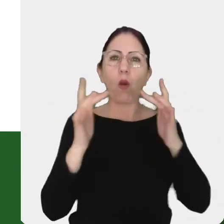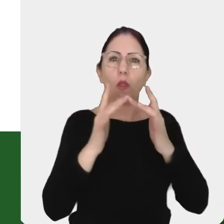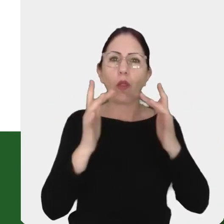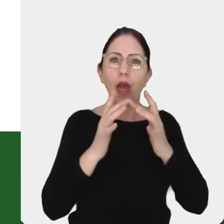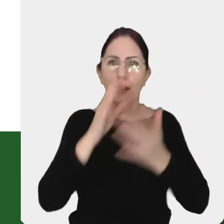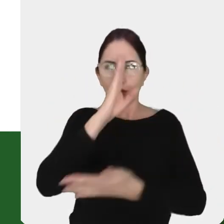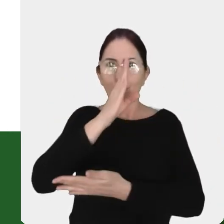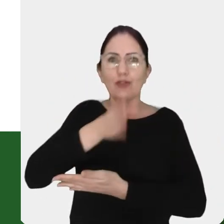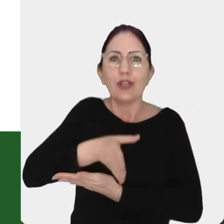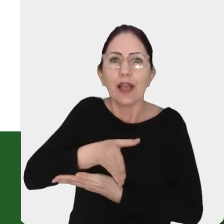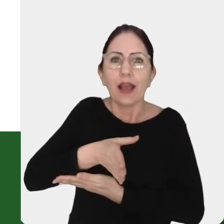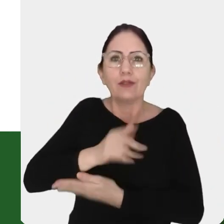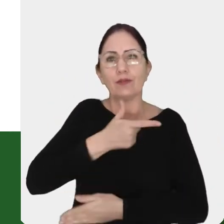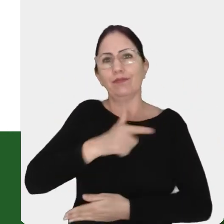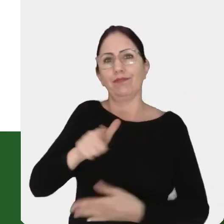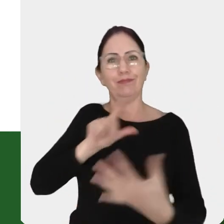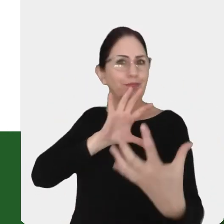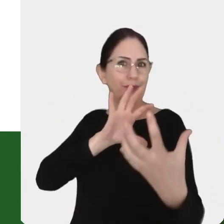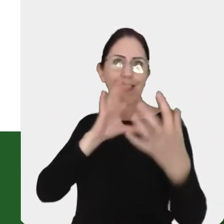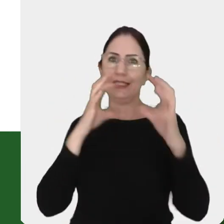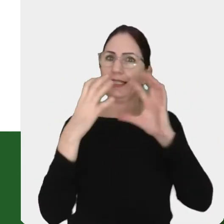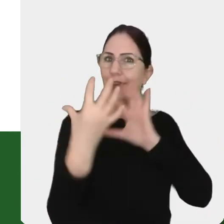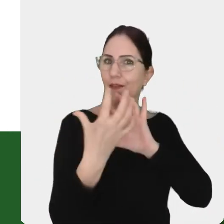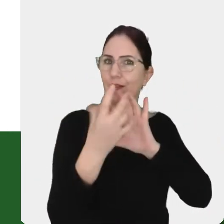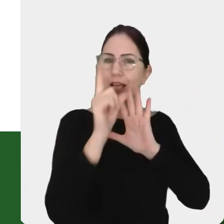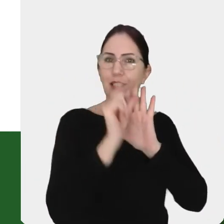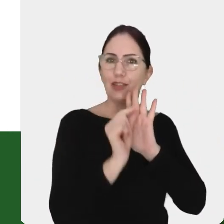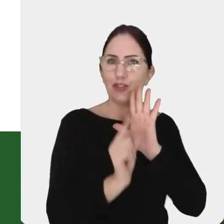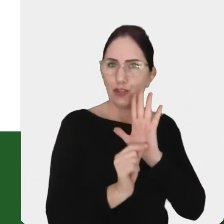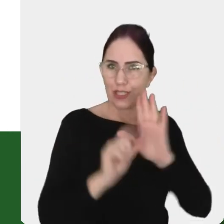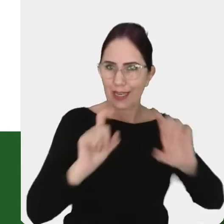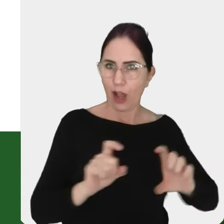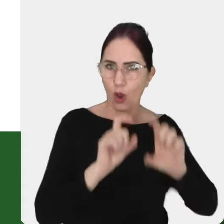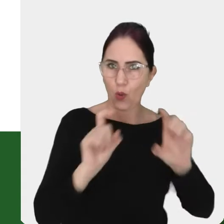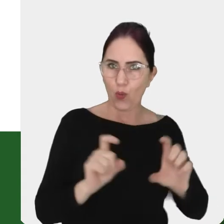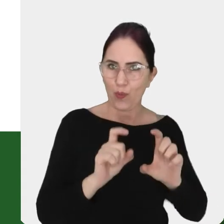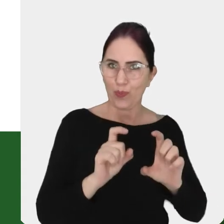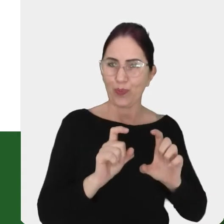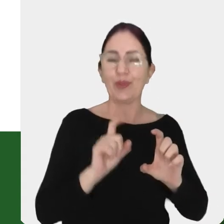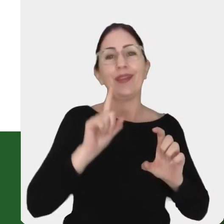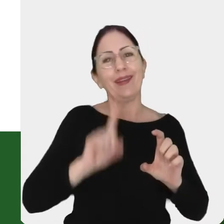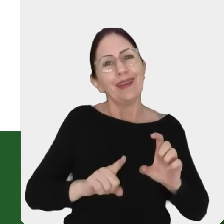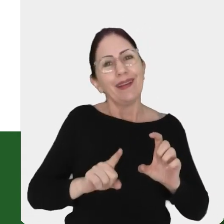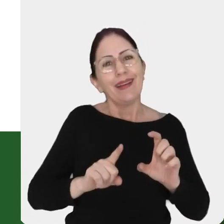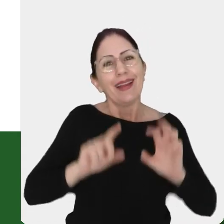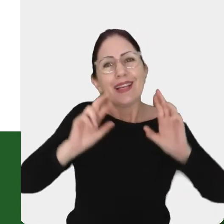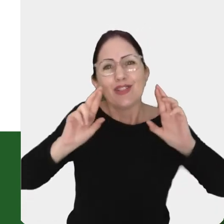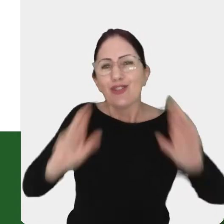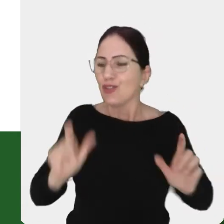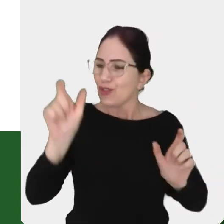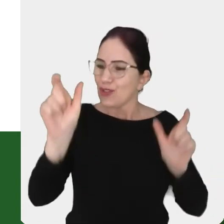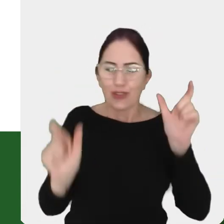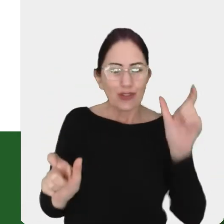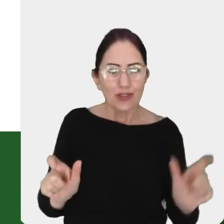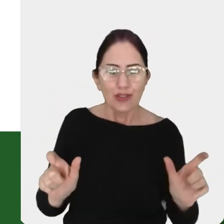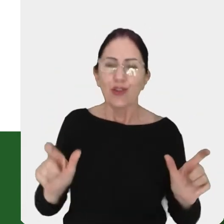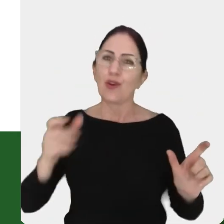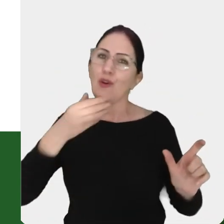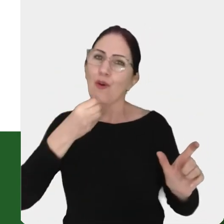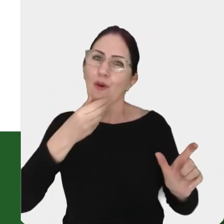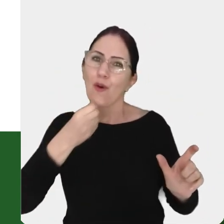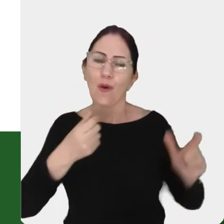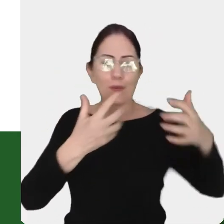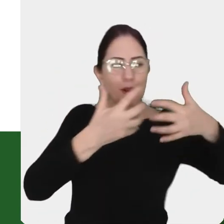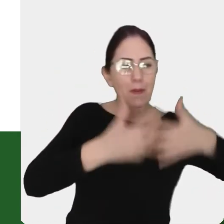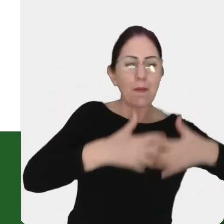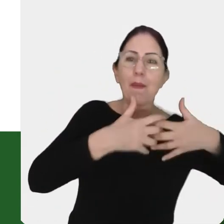direto, né, entre homem e máquina. E isso é bem distinto, bem diferente. Então,